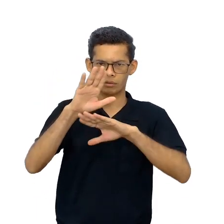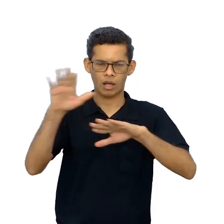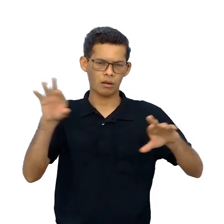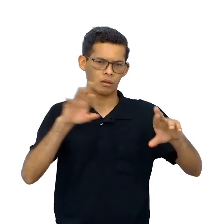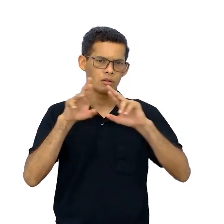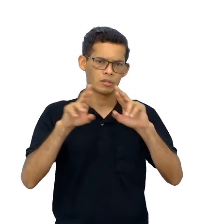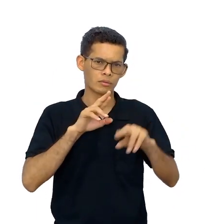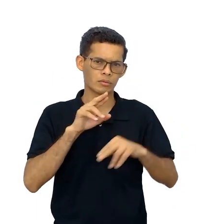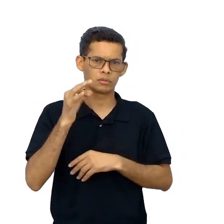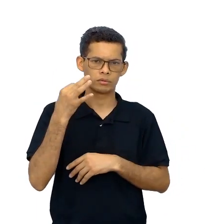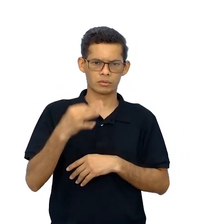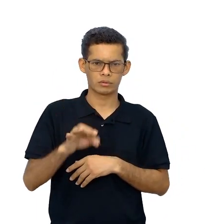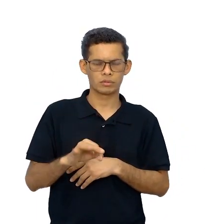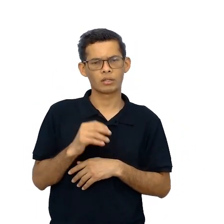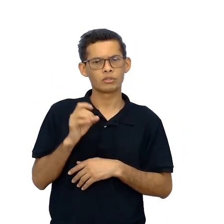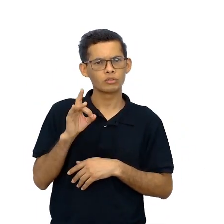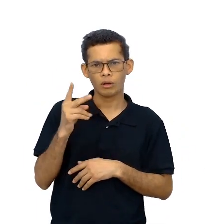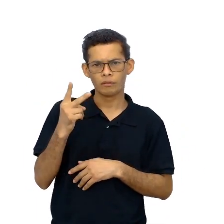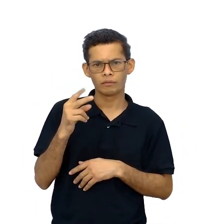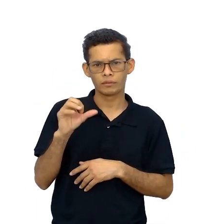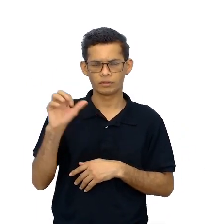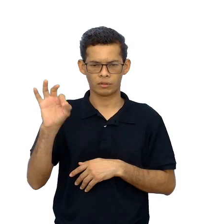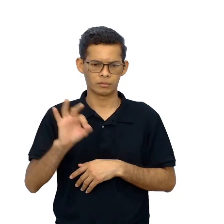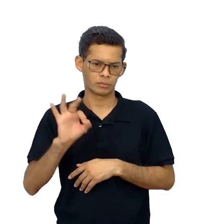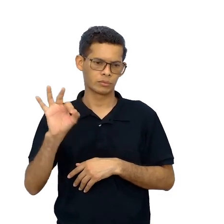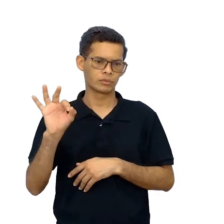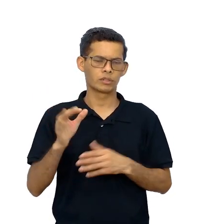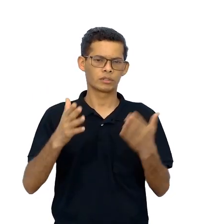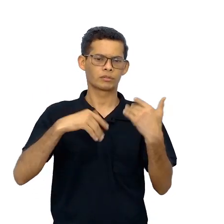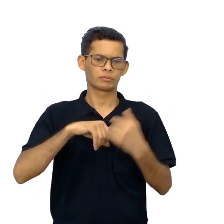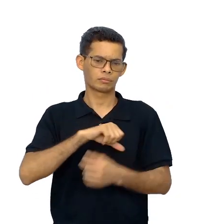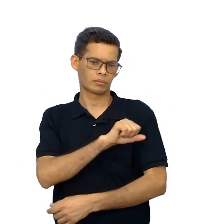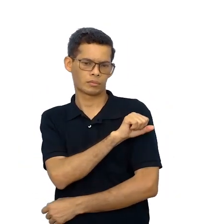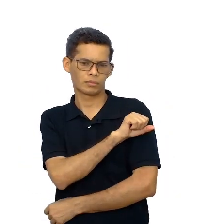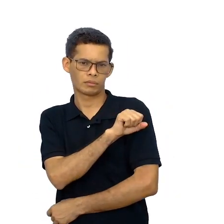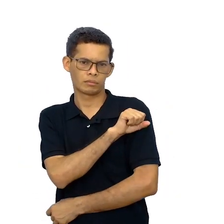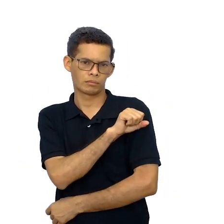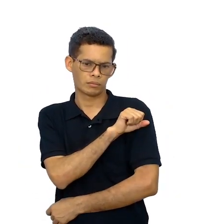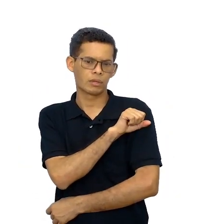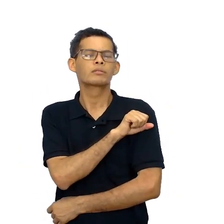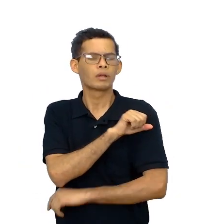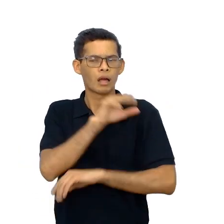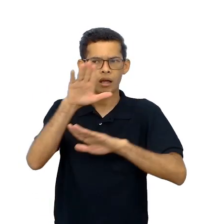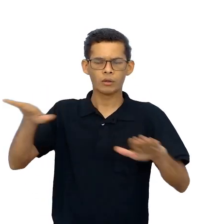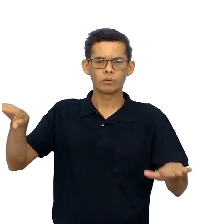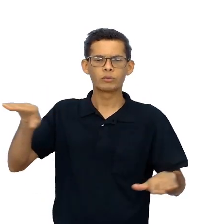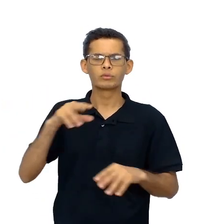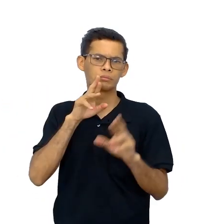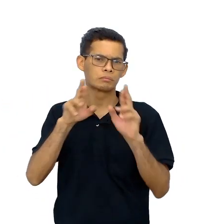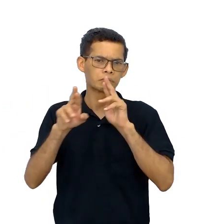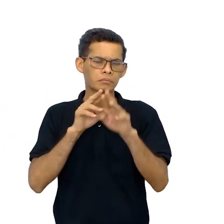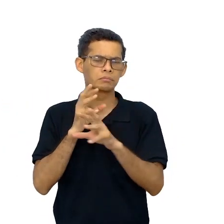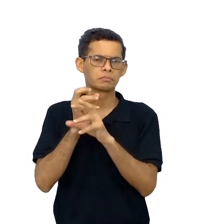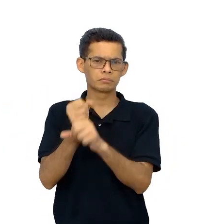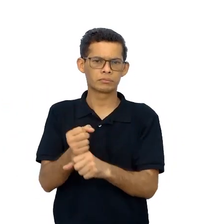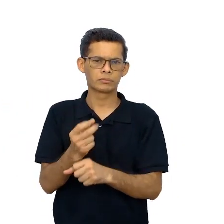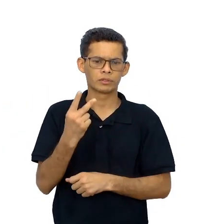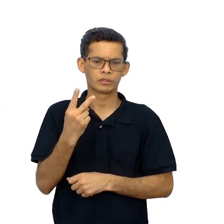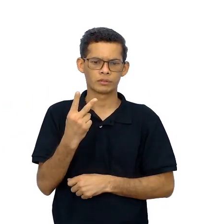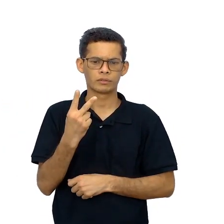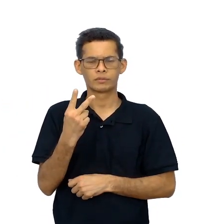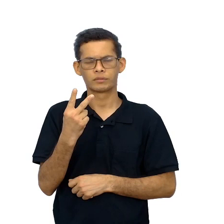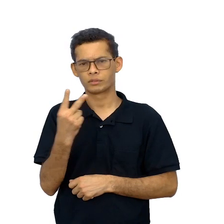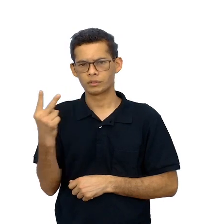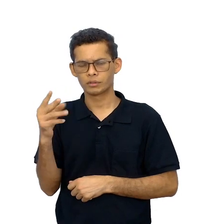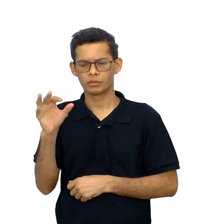essa questão. Eu tenho aqui do oitavo ano, 22% só dos estudantes que acertaram uma questão relacionada